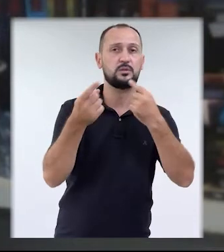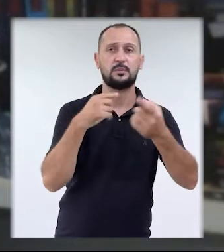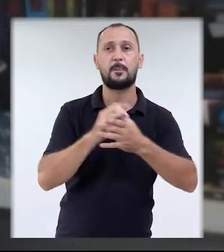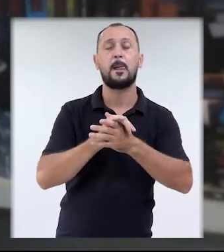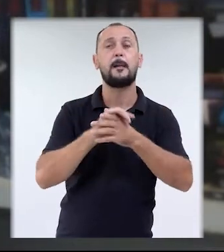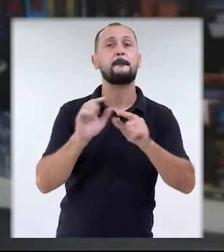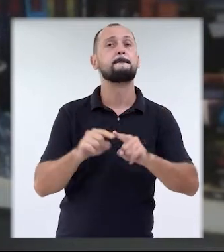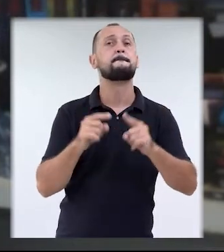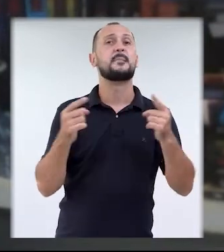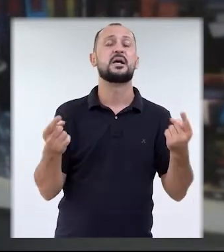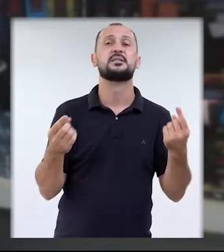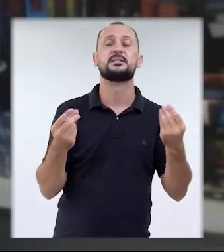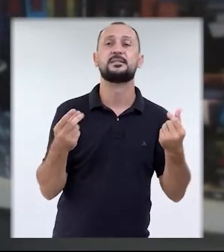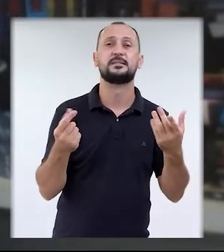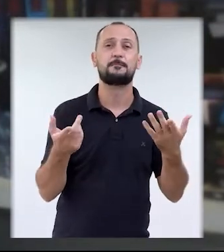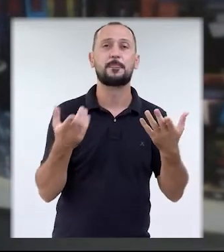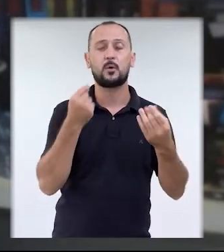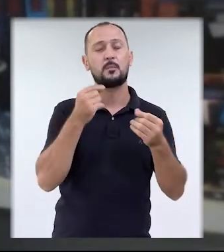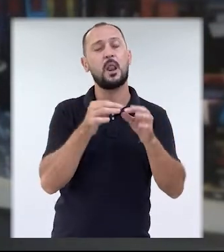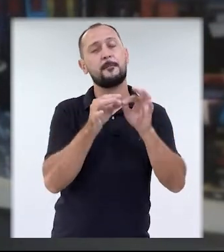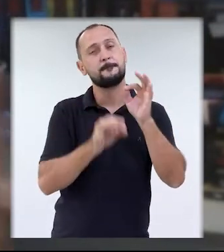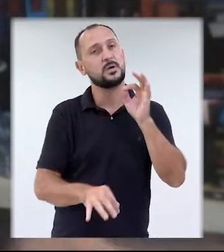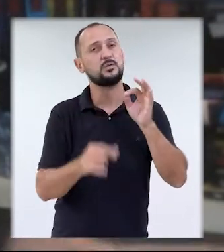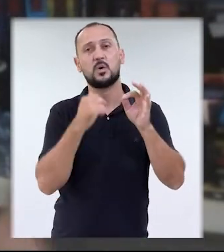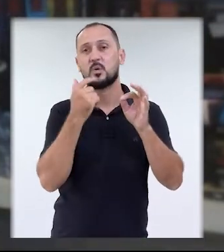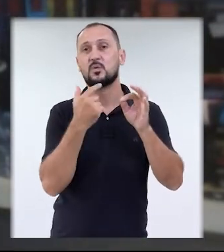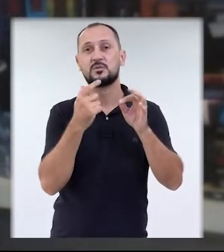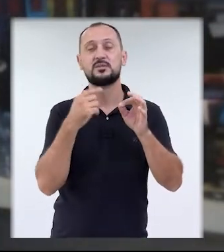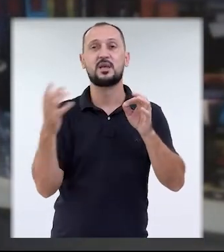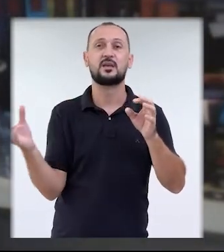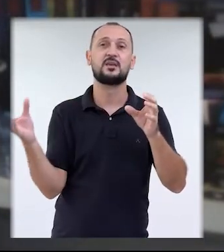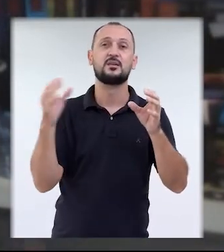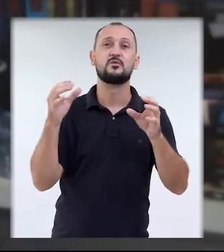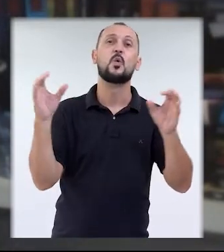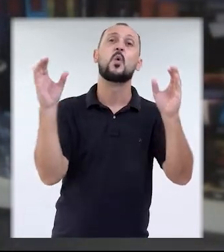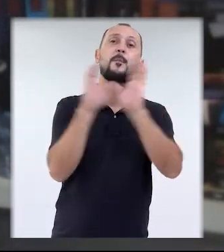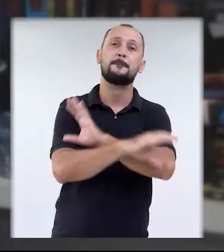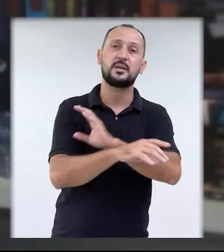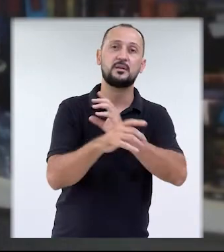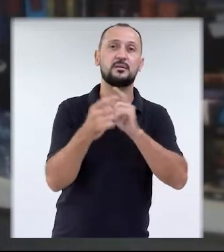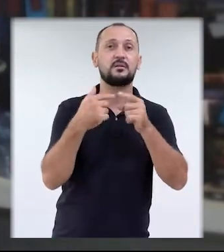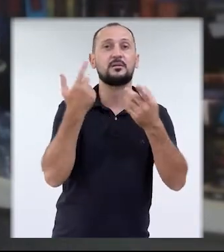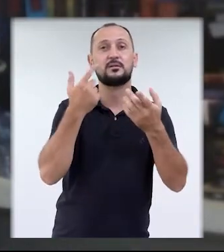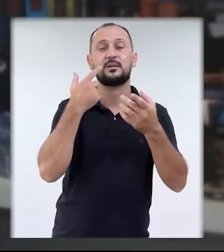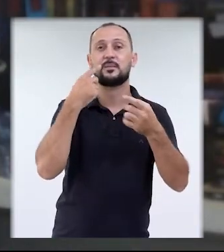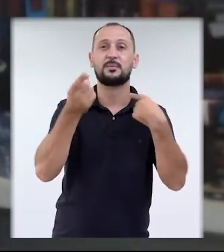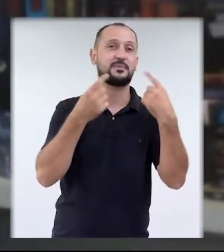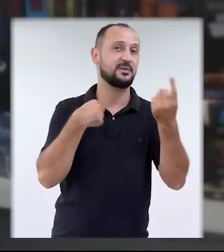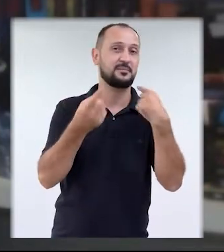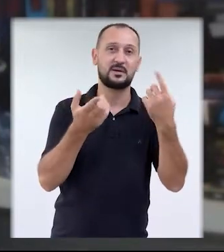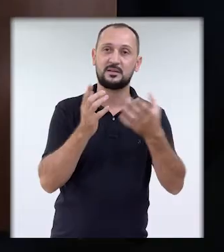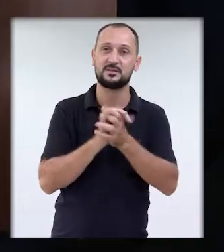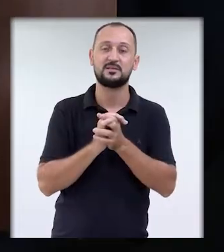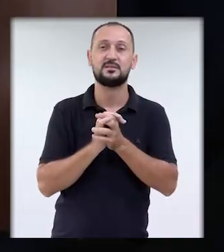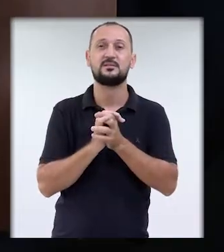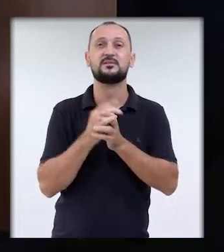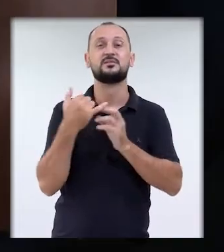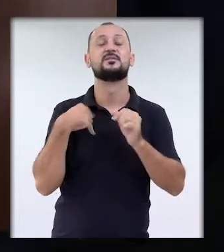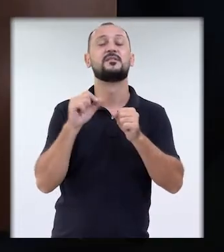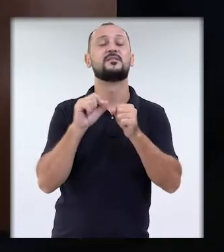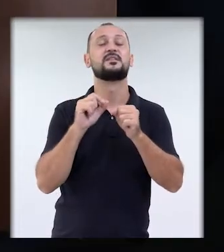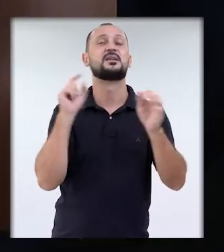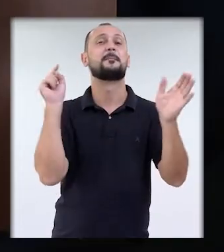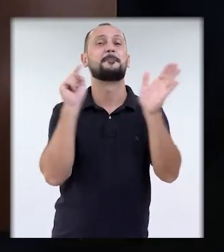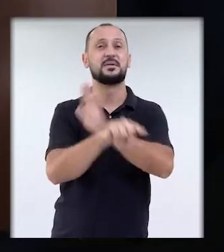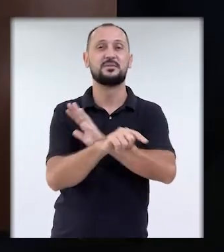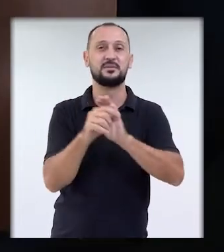debatê-los. Mas, como ele é extenso, a gente não consegue trazê-lo na totalidade nem para o debate, né? Eu te fiz a